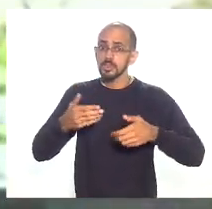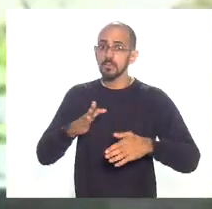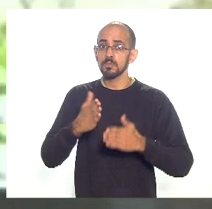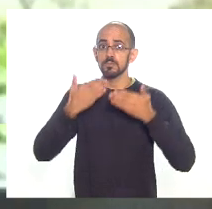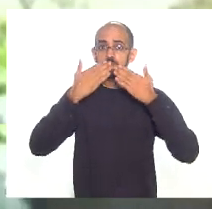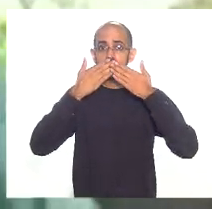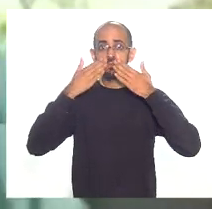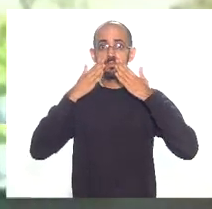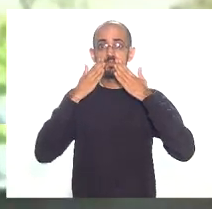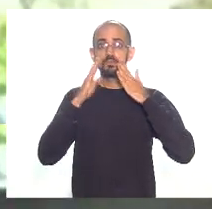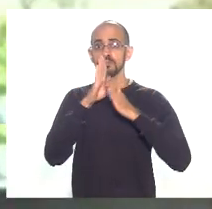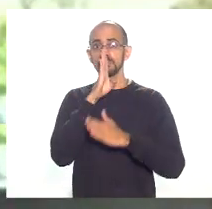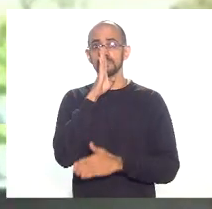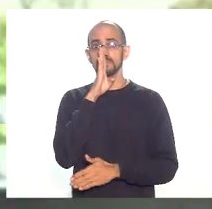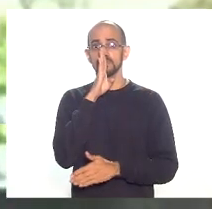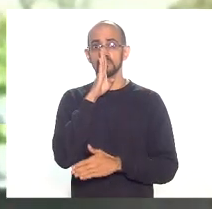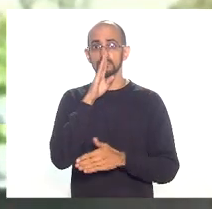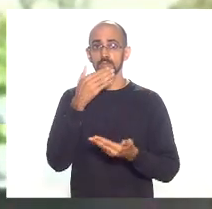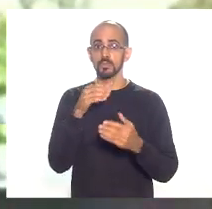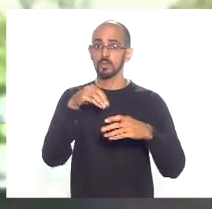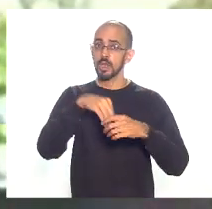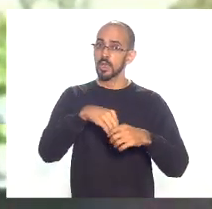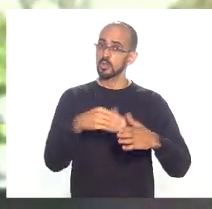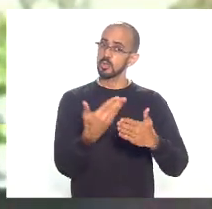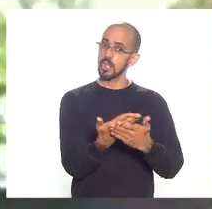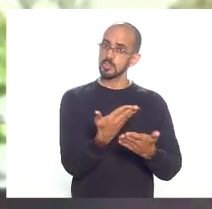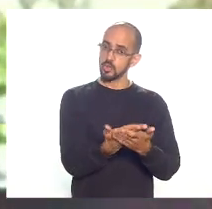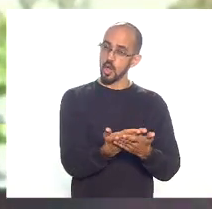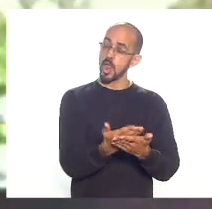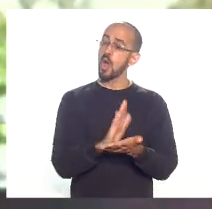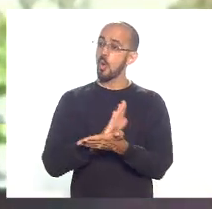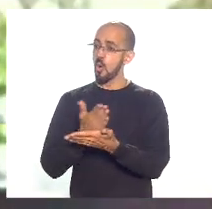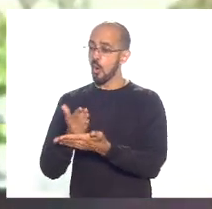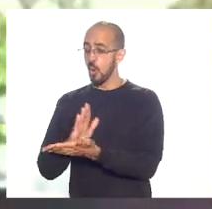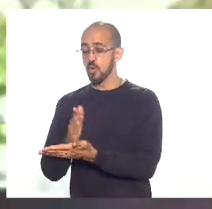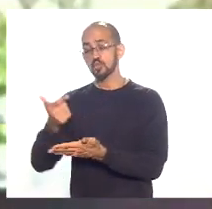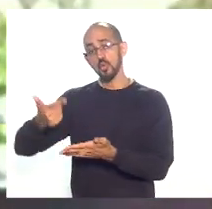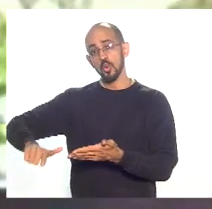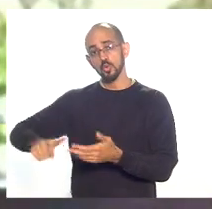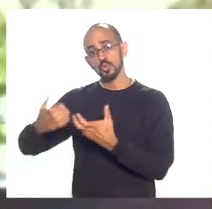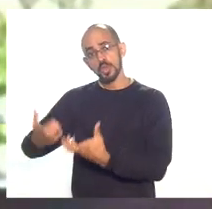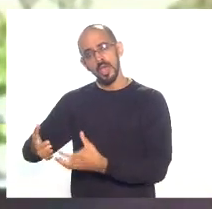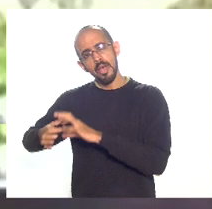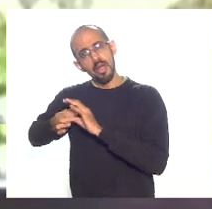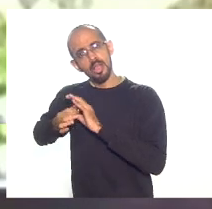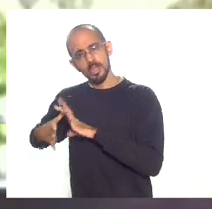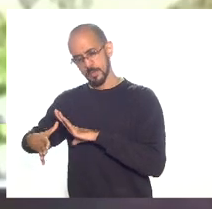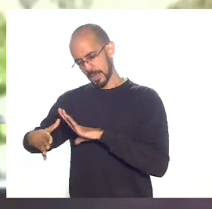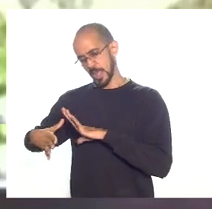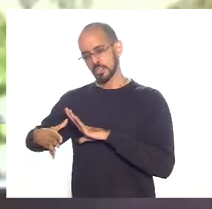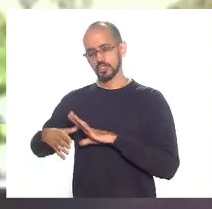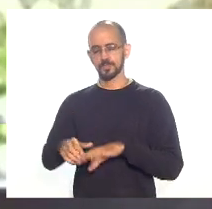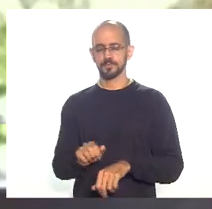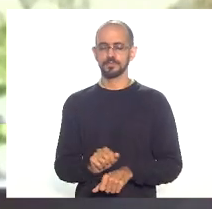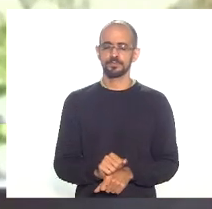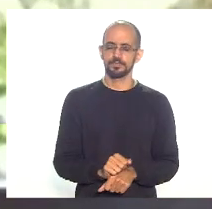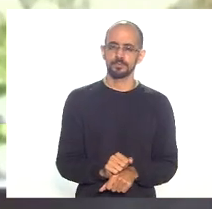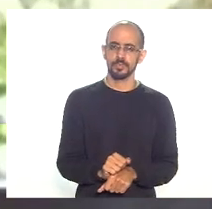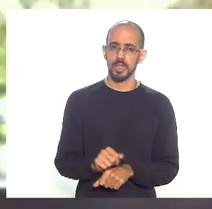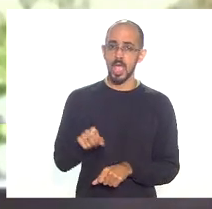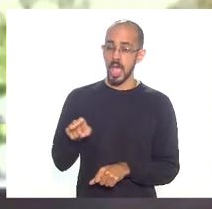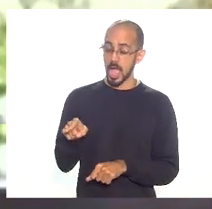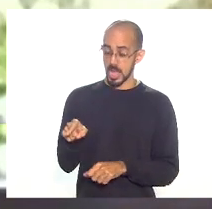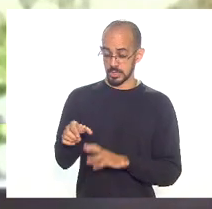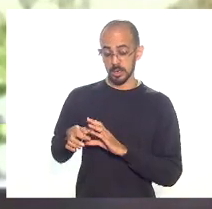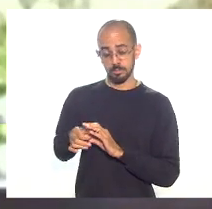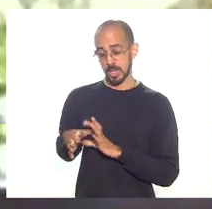das escolas e tem é claro aqueles que querem defender a liberdade nas escolas essa liberdade não